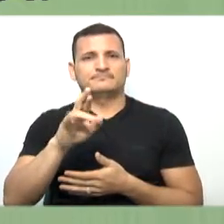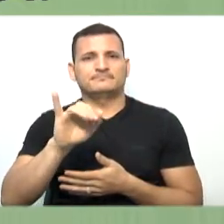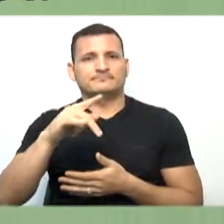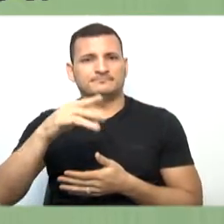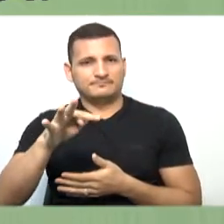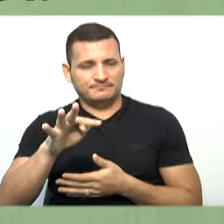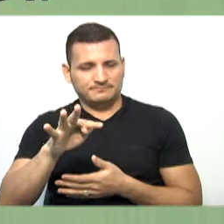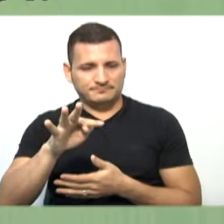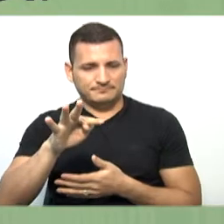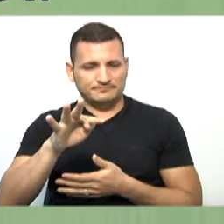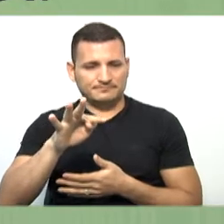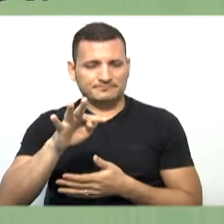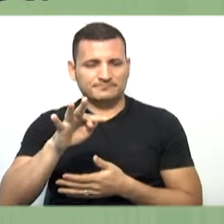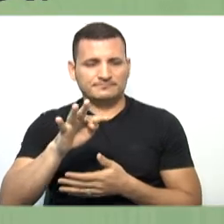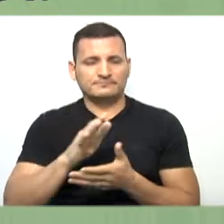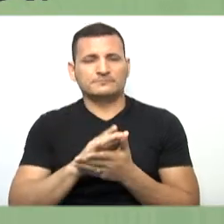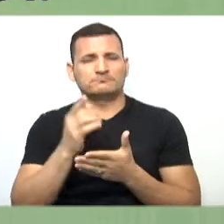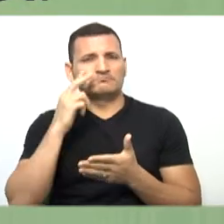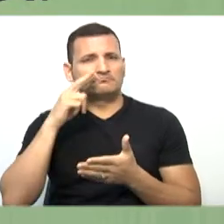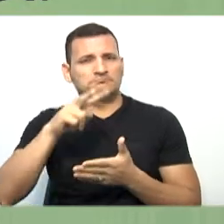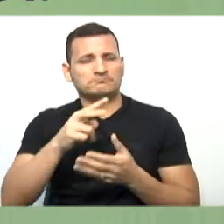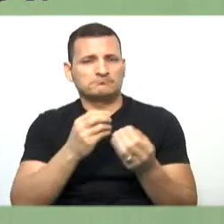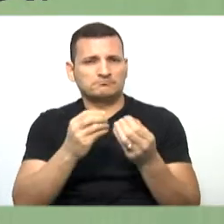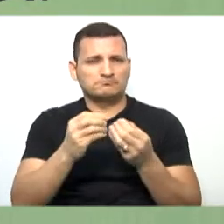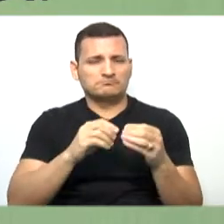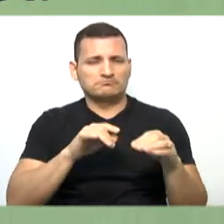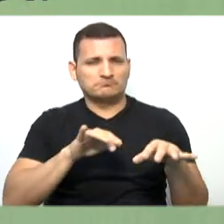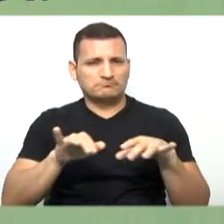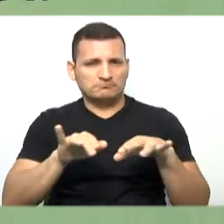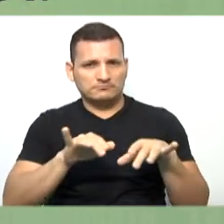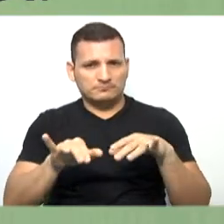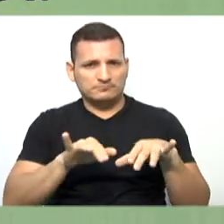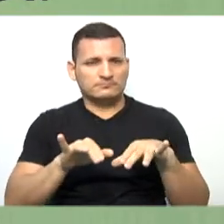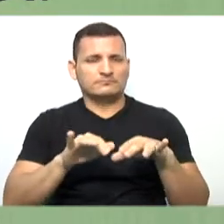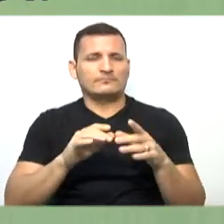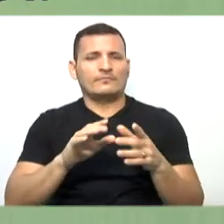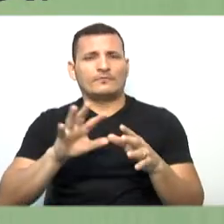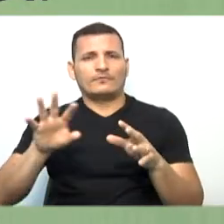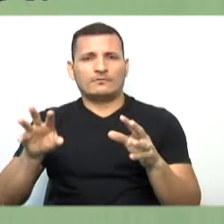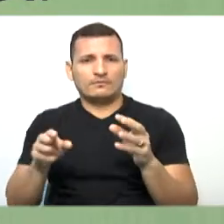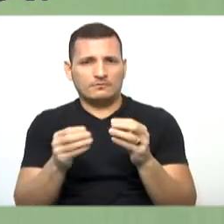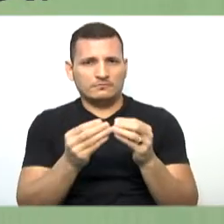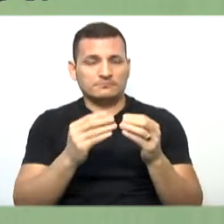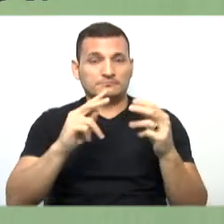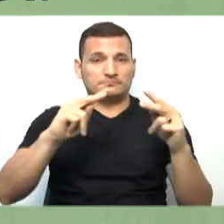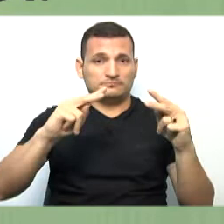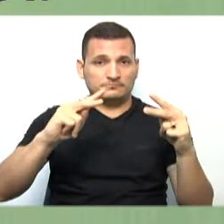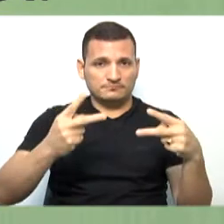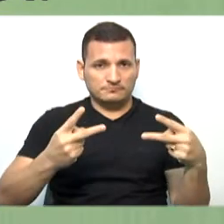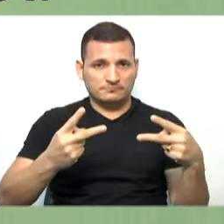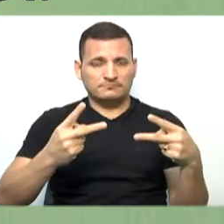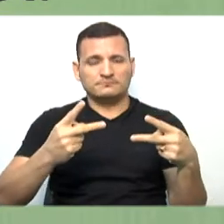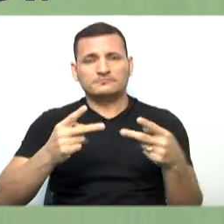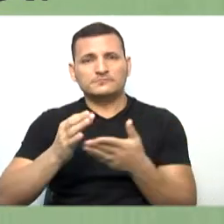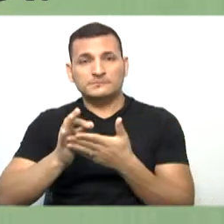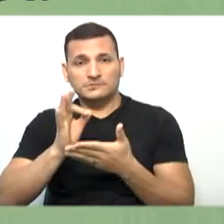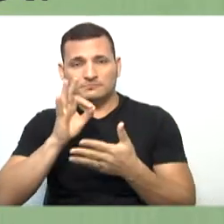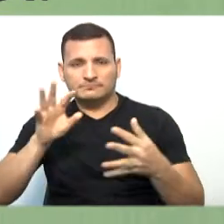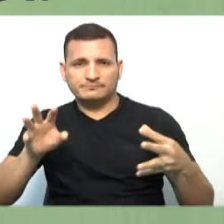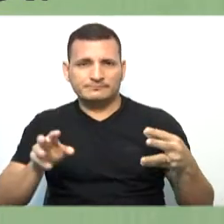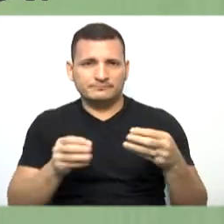Vamos ver o desenvolvimento em camadas. Vamos integrar JavaScript e HTML. Vamos ver